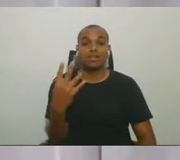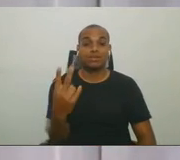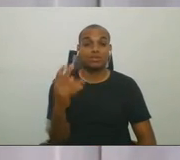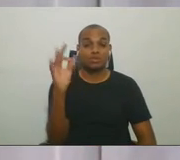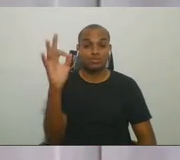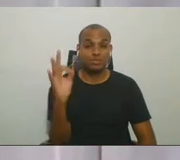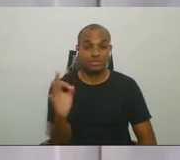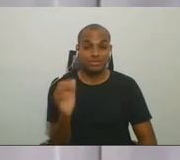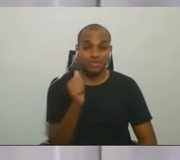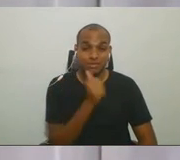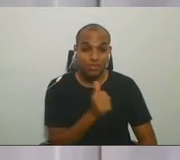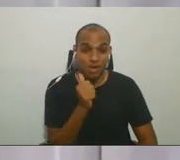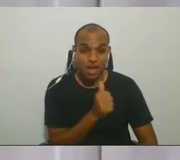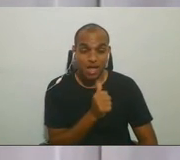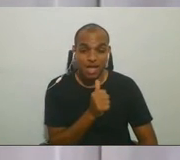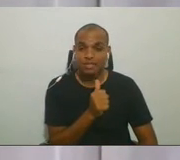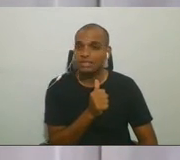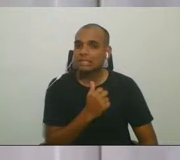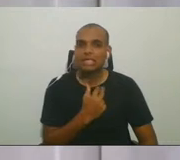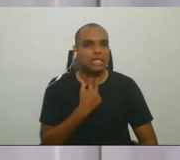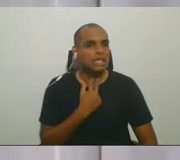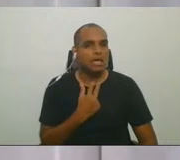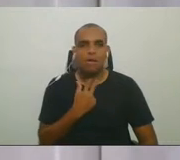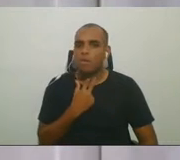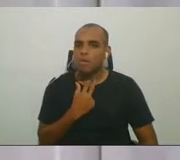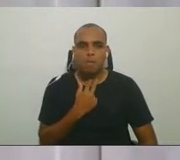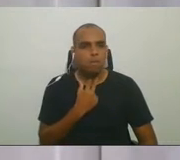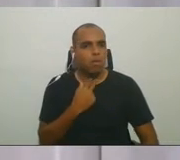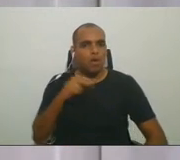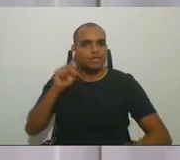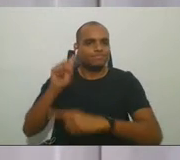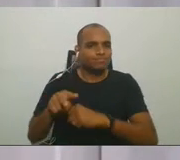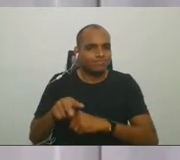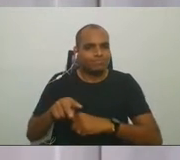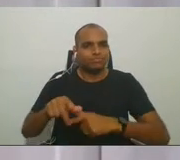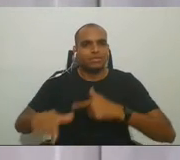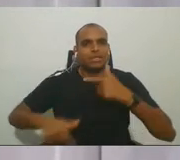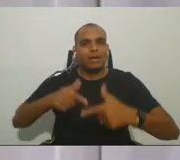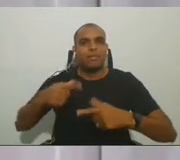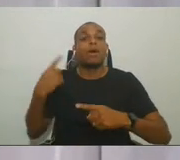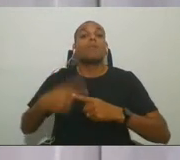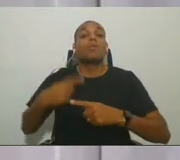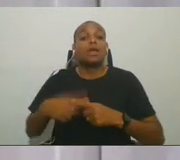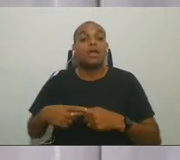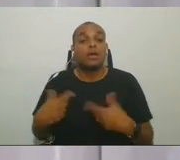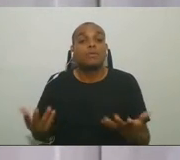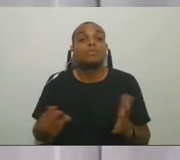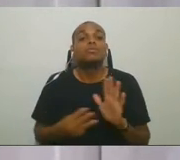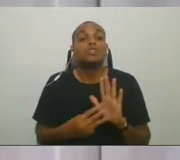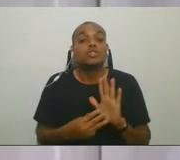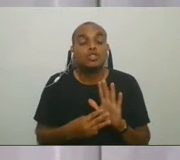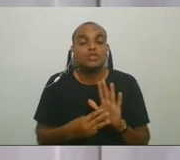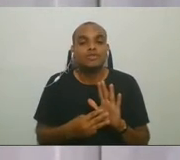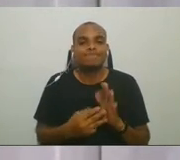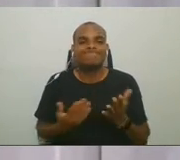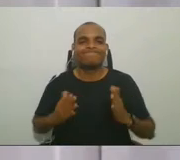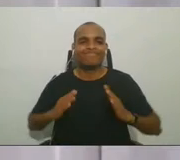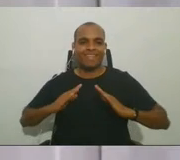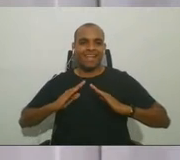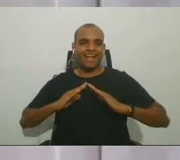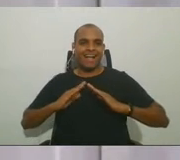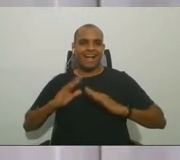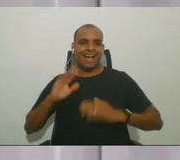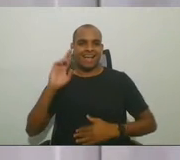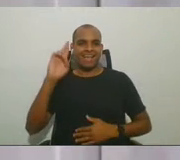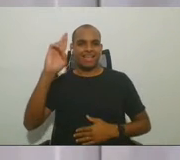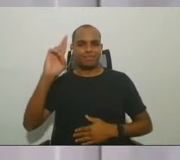mulheres não pode ter acesso a um emprego porque são as responsáveis do trabalho